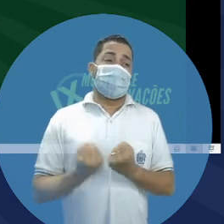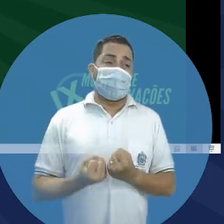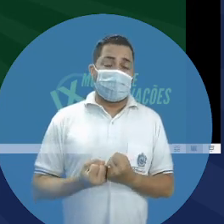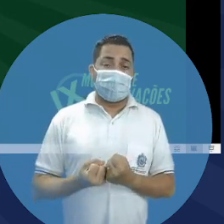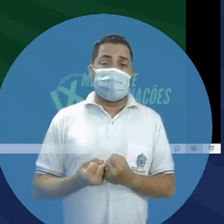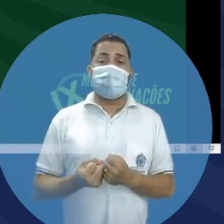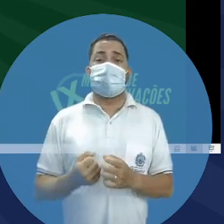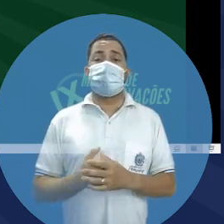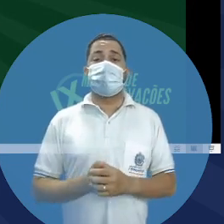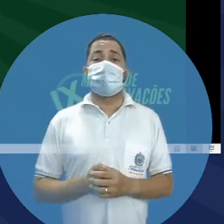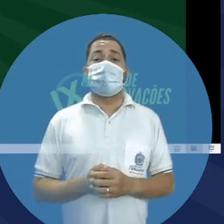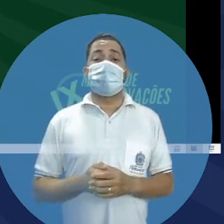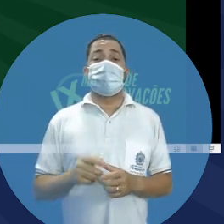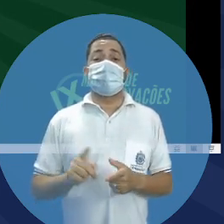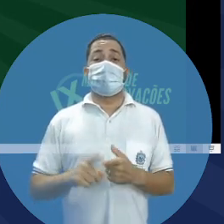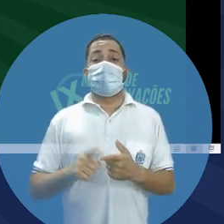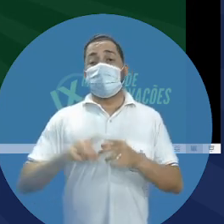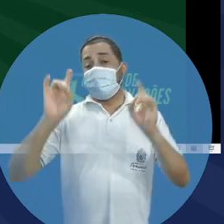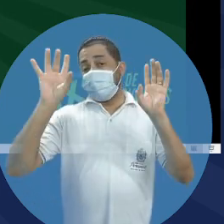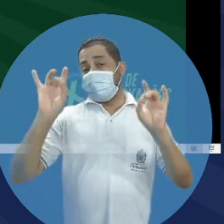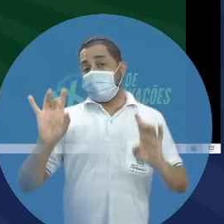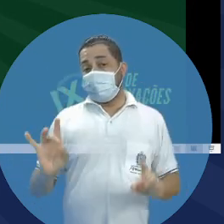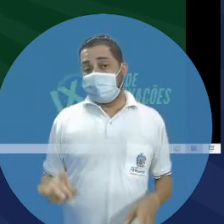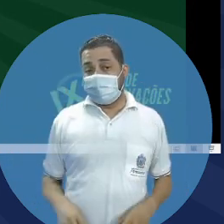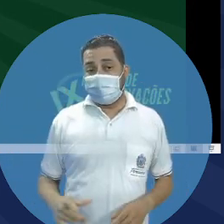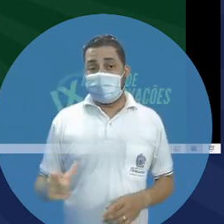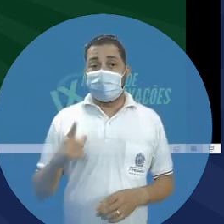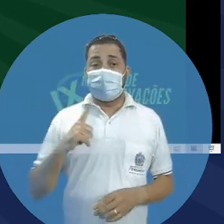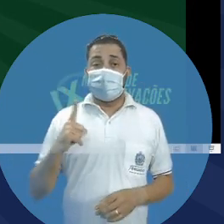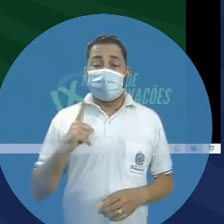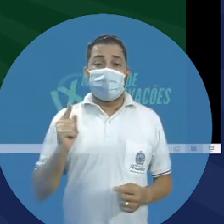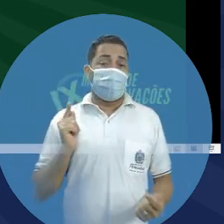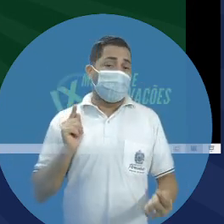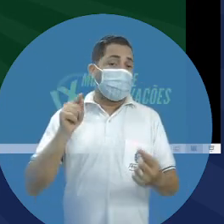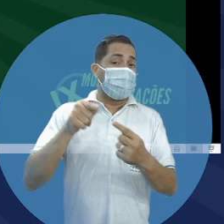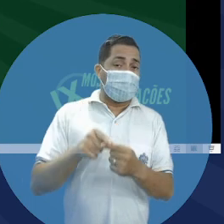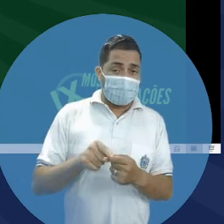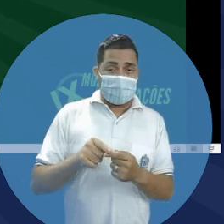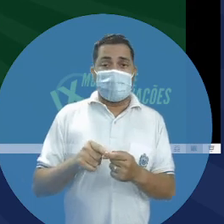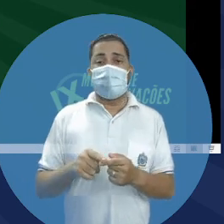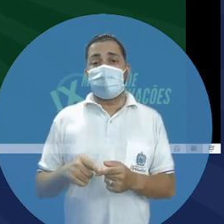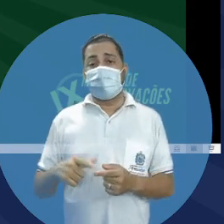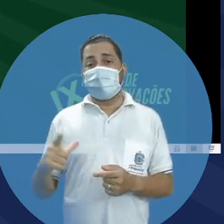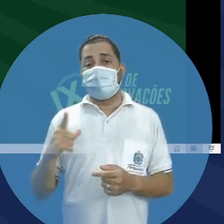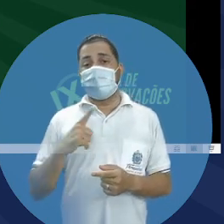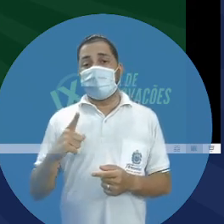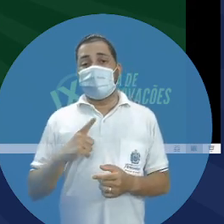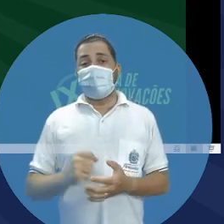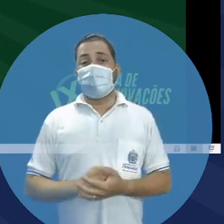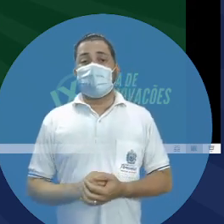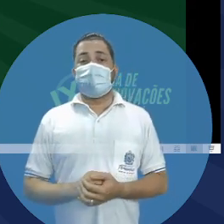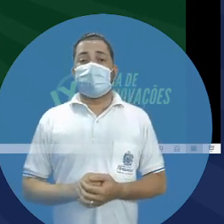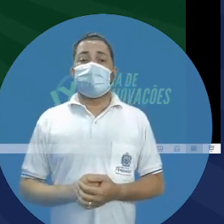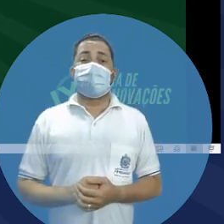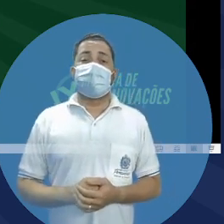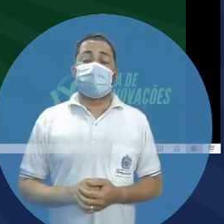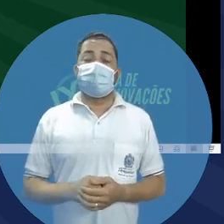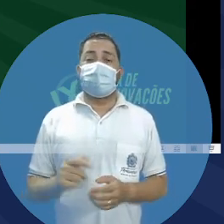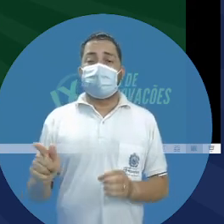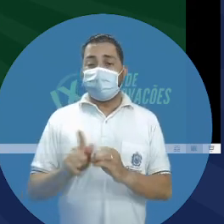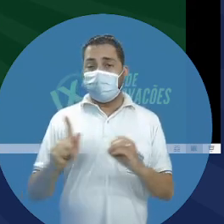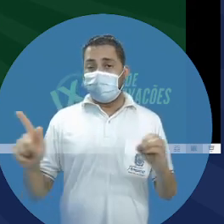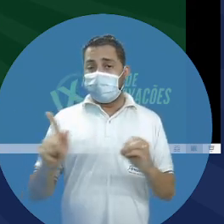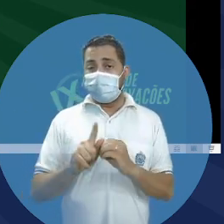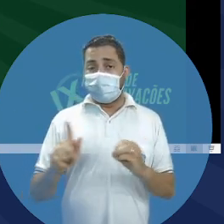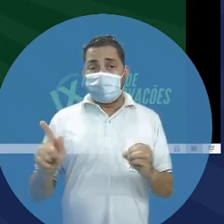mas especificamente eu acho que o centro do Recife, onde a gente tem pessoas que vivem em situação de rua, e essas pessoas